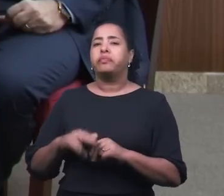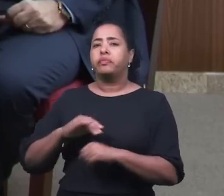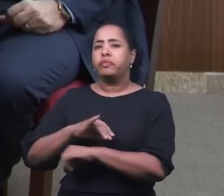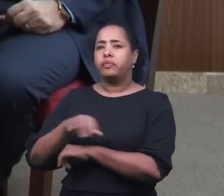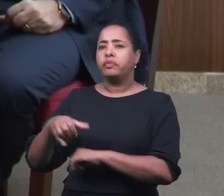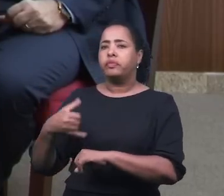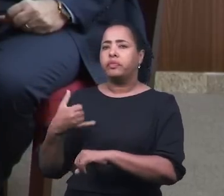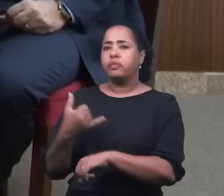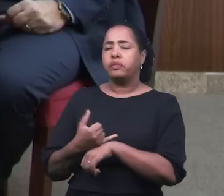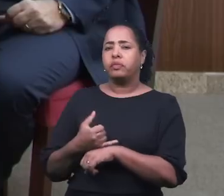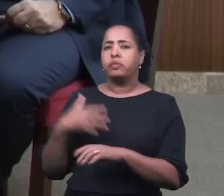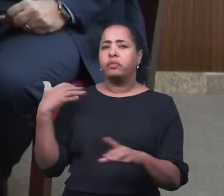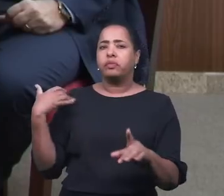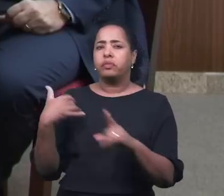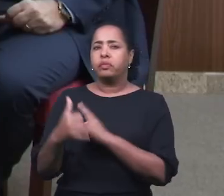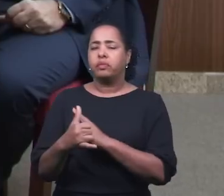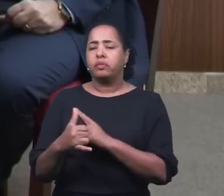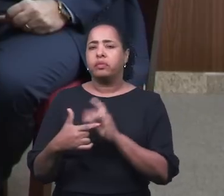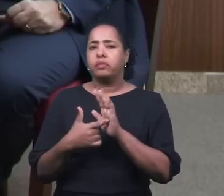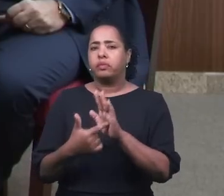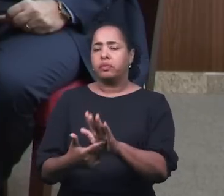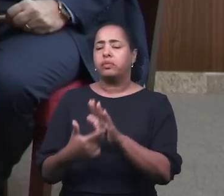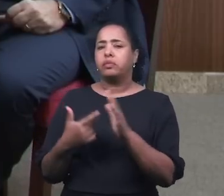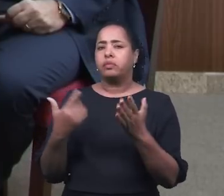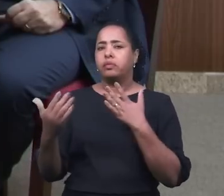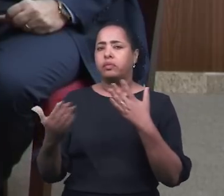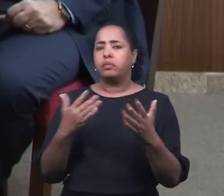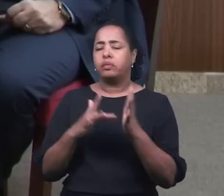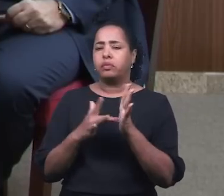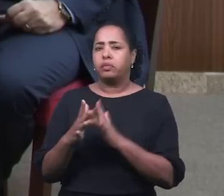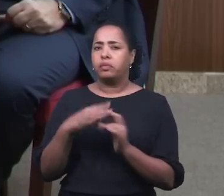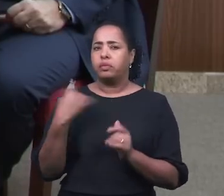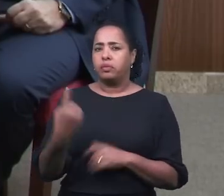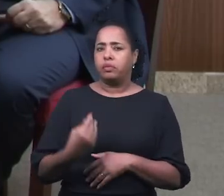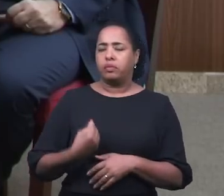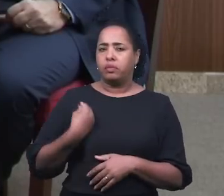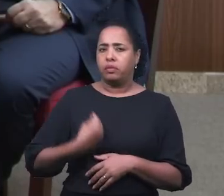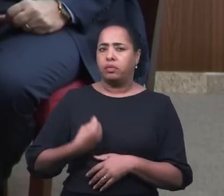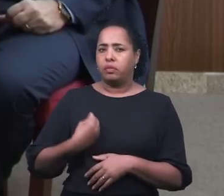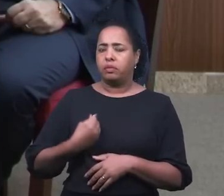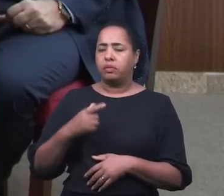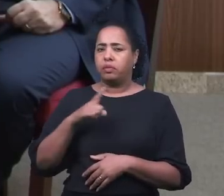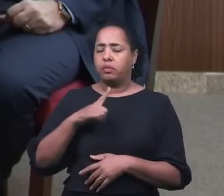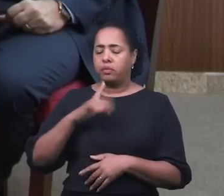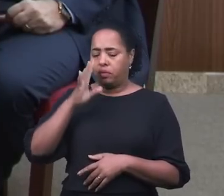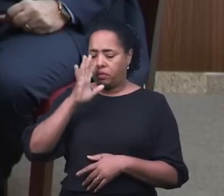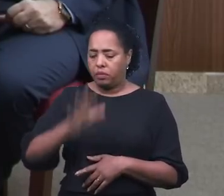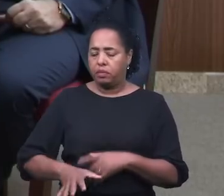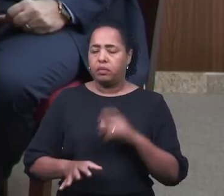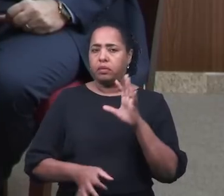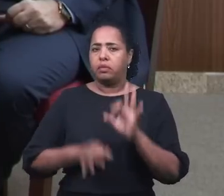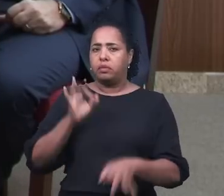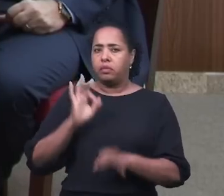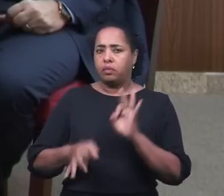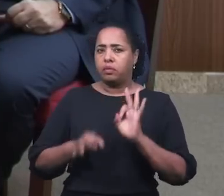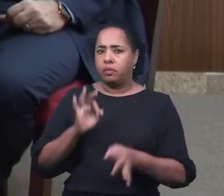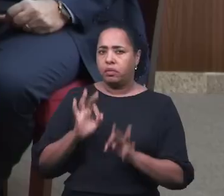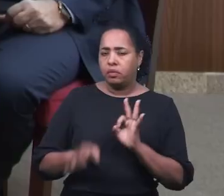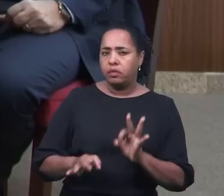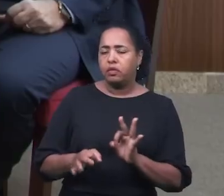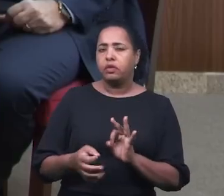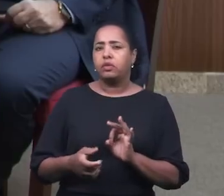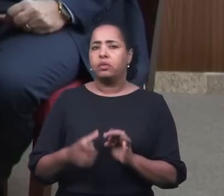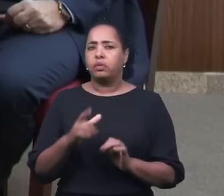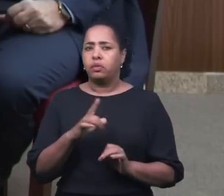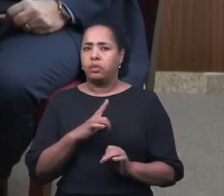Jerusalém, profeticamente, fala do Senhor Jesus quando conquistou as nossas vidas. Havia um juízo, os coxos e os cegos, quando a gente lê o